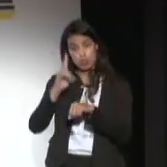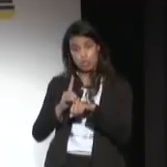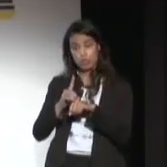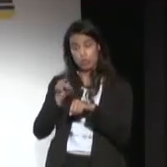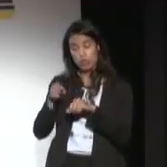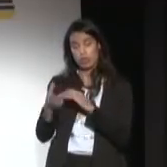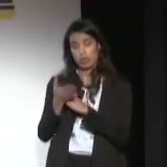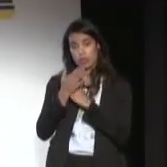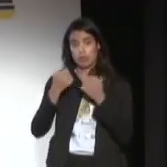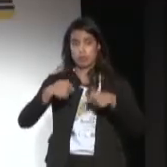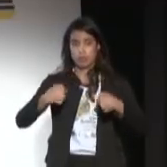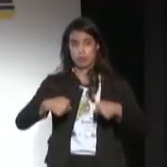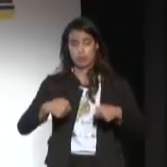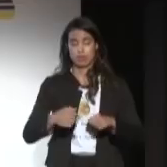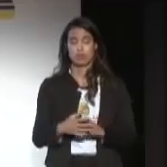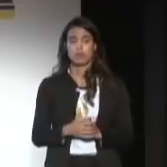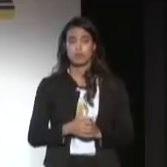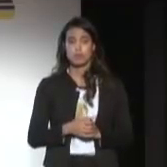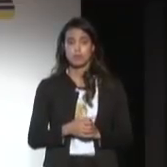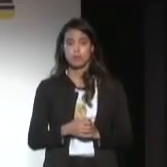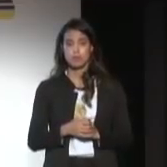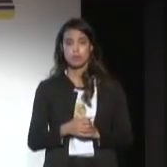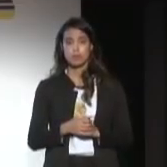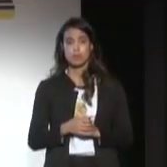daqui a pouco.